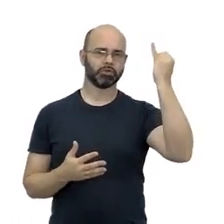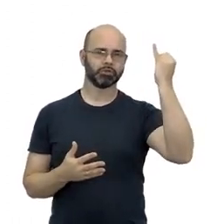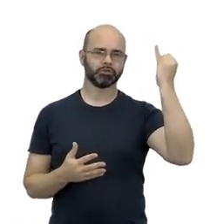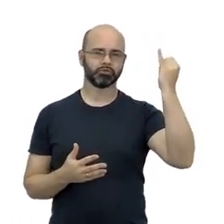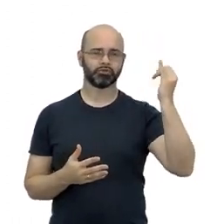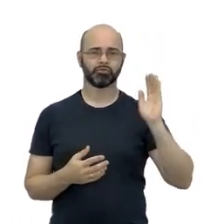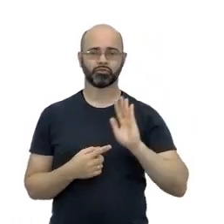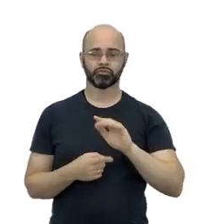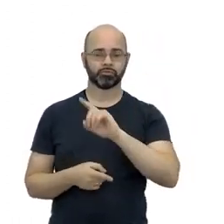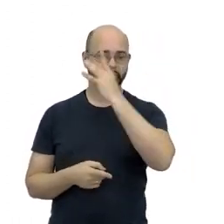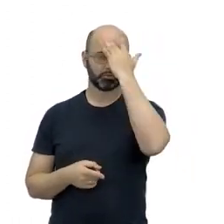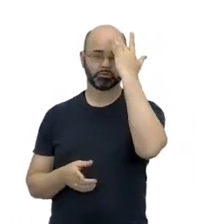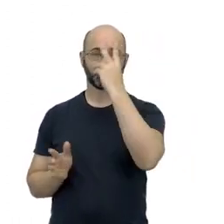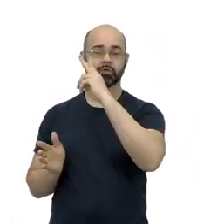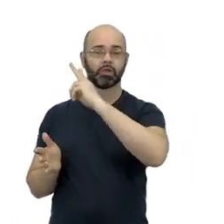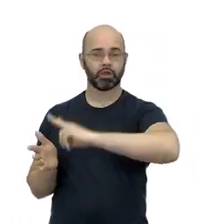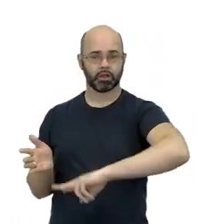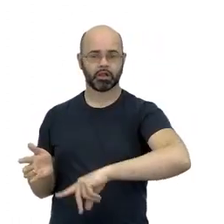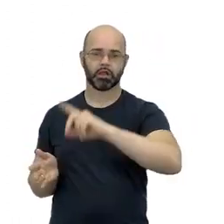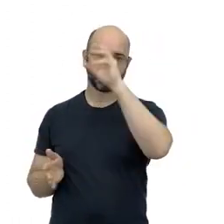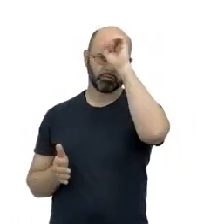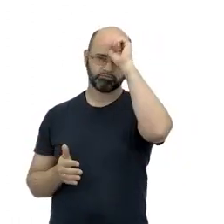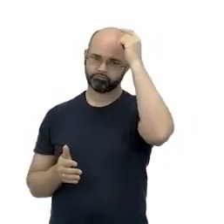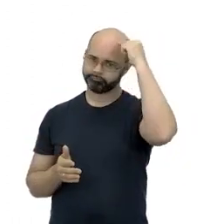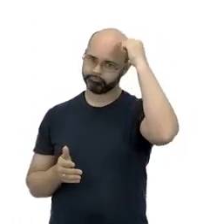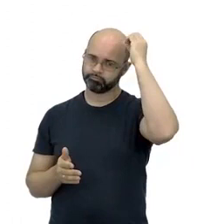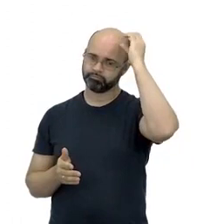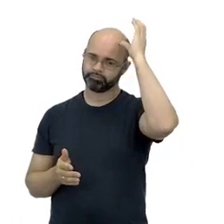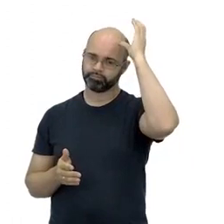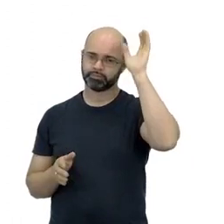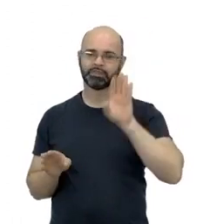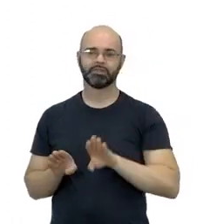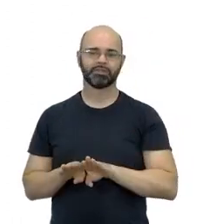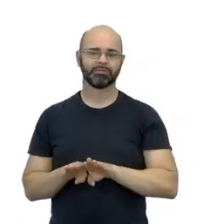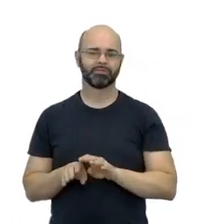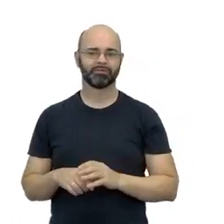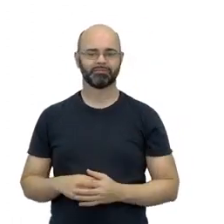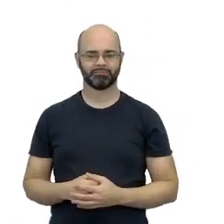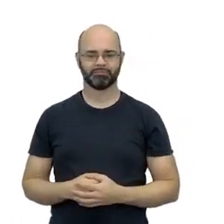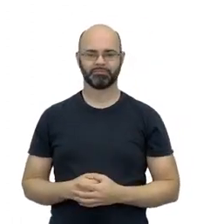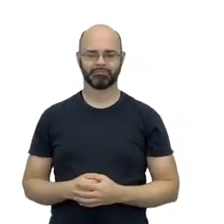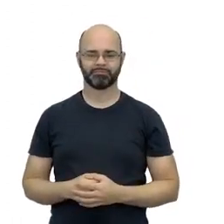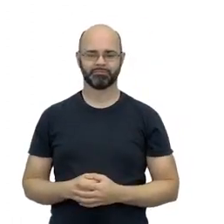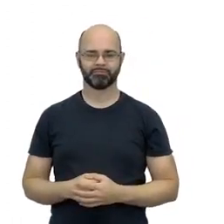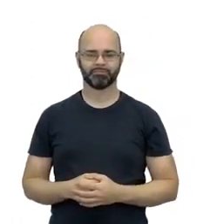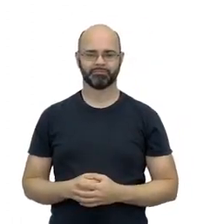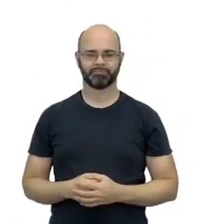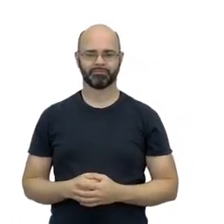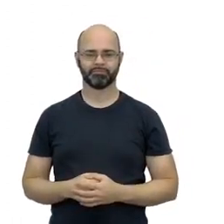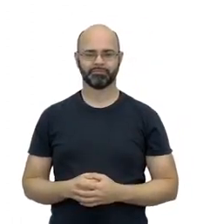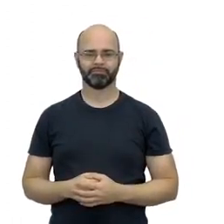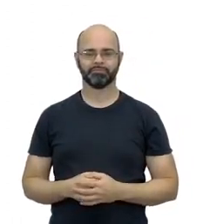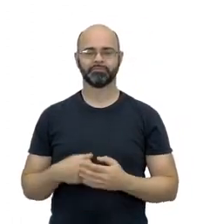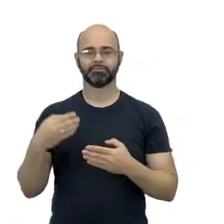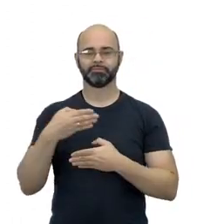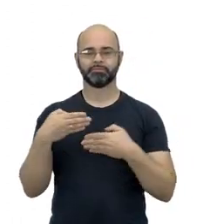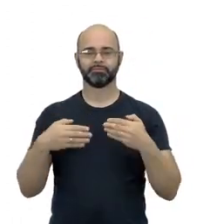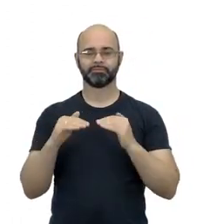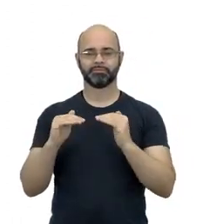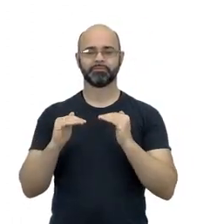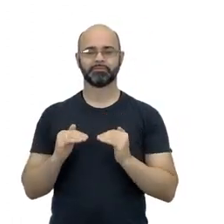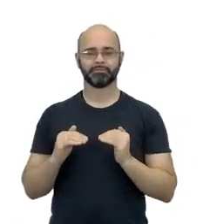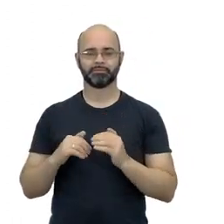do leitor, tá? Então, eu destaquei aqui, e no próximo slide,